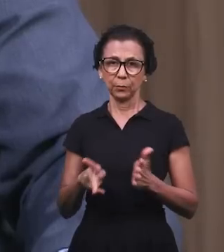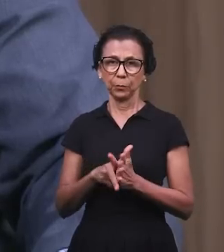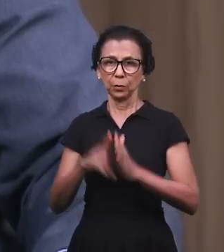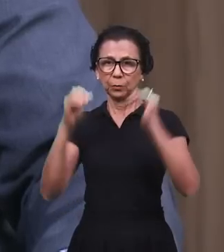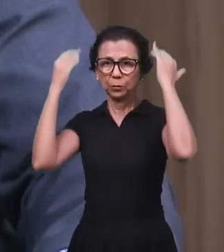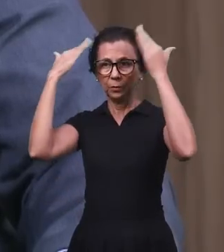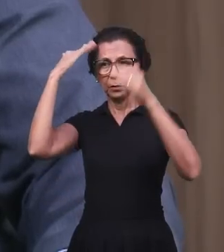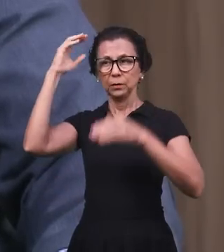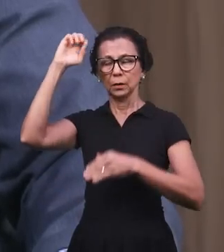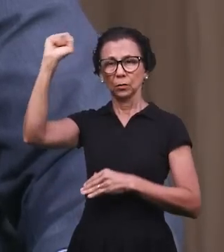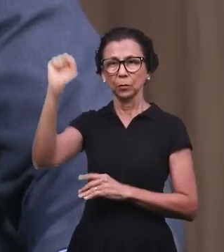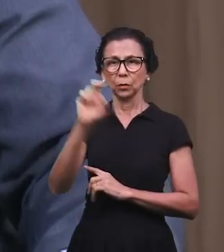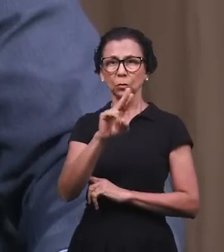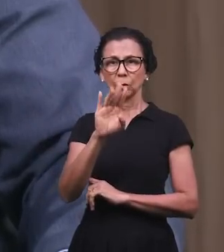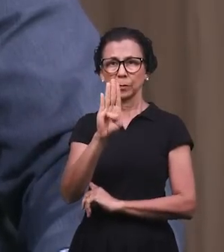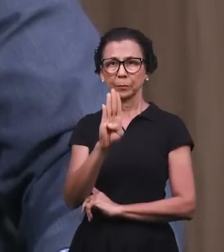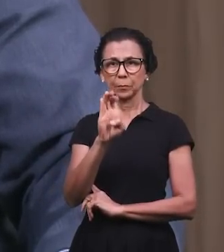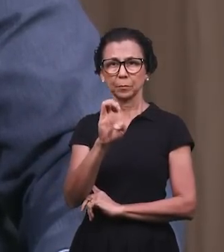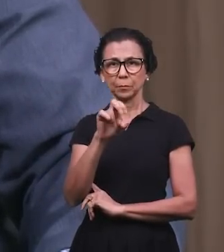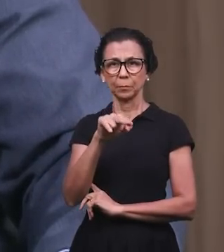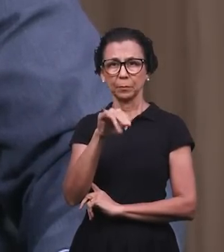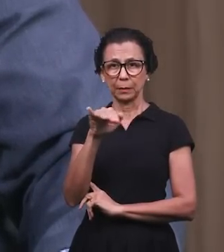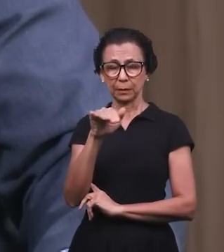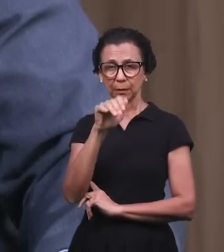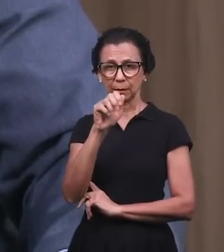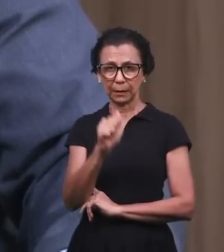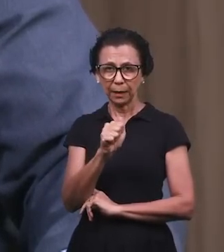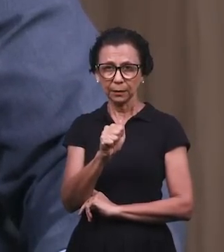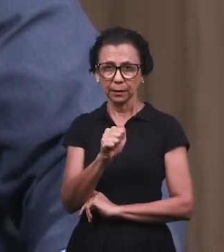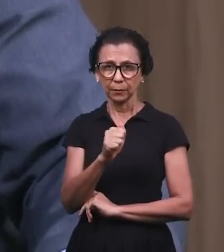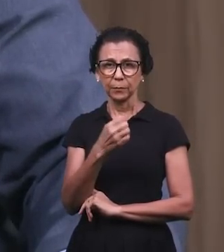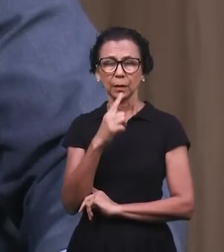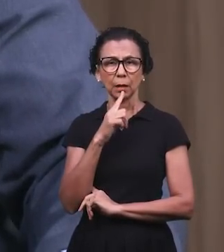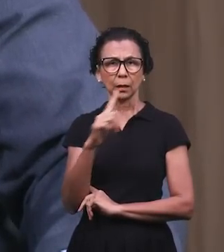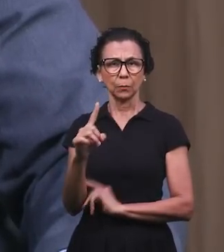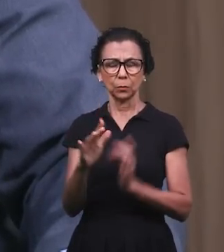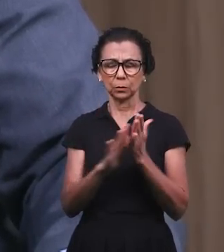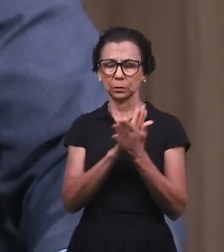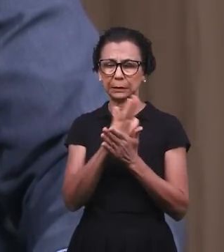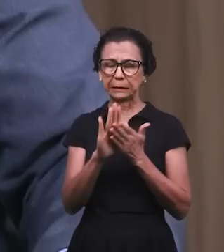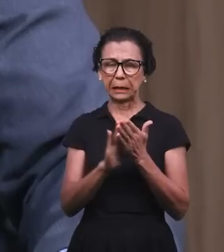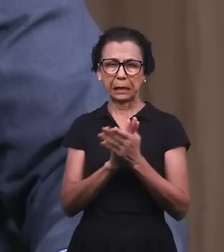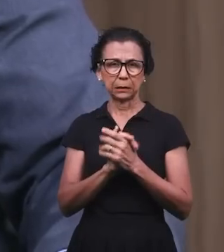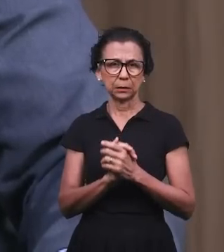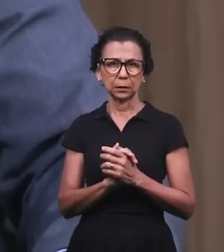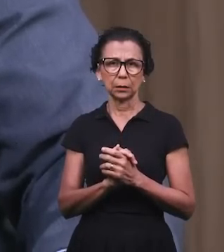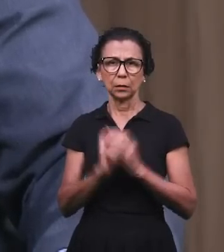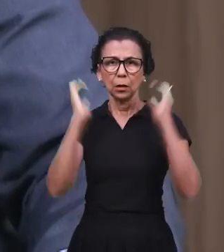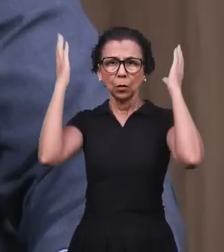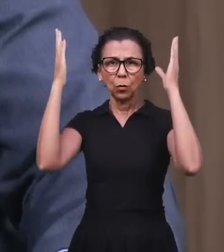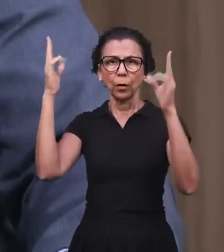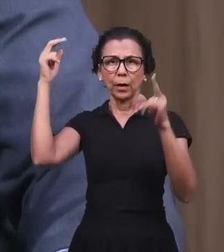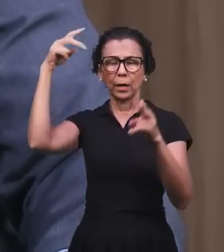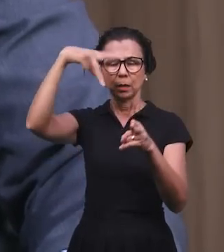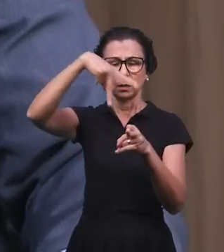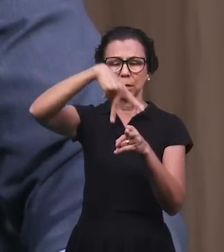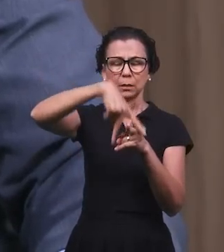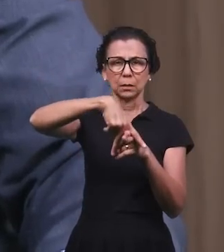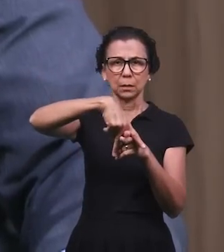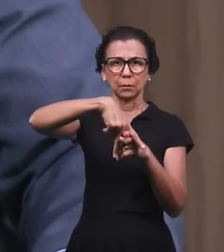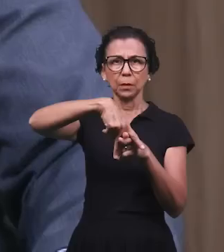essa experiência. O homem que vive a experiência com Deus, ele vive dessa maneira. Ele é conduzido pelo Senhor.